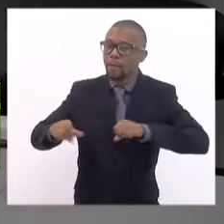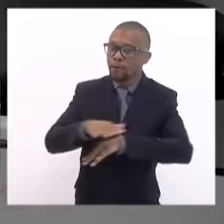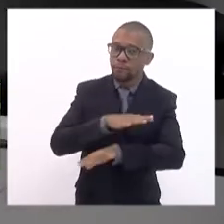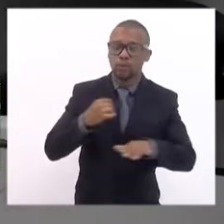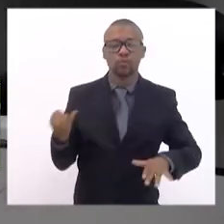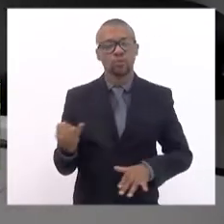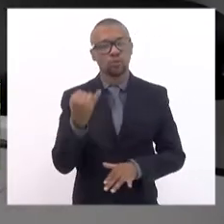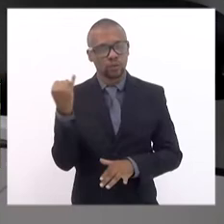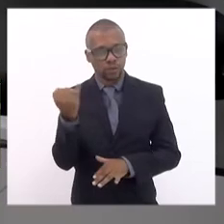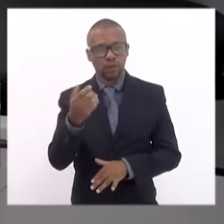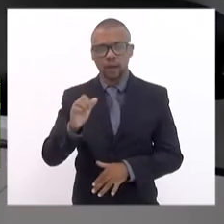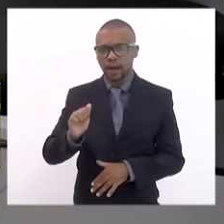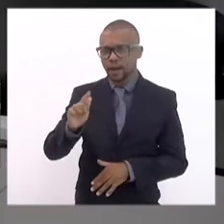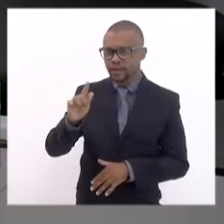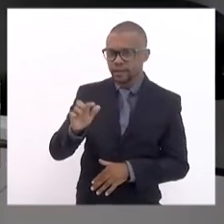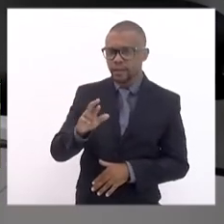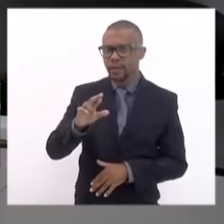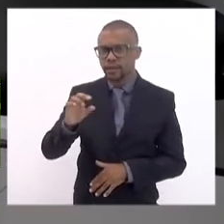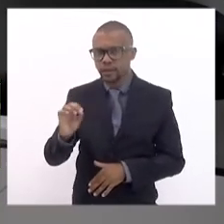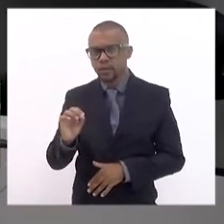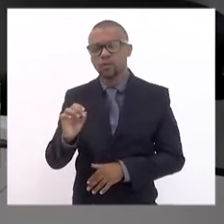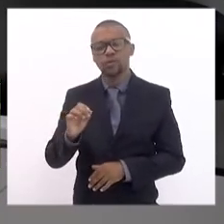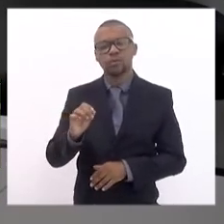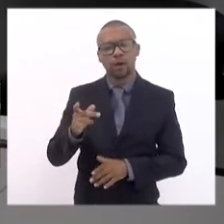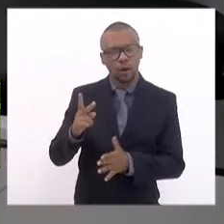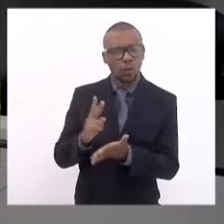do ano passado e a gente está conseguindo atender